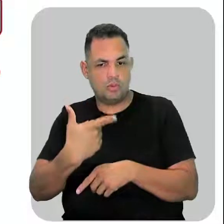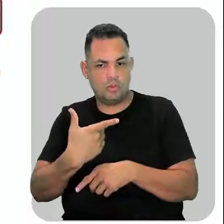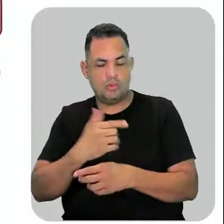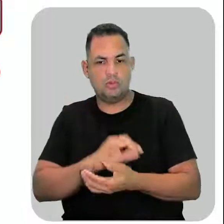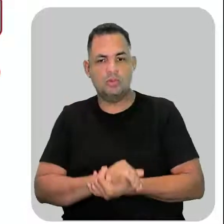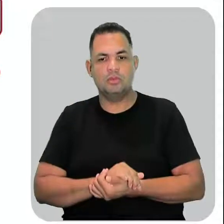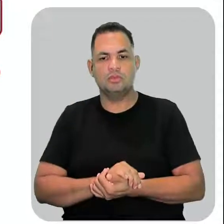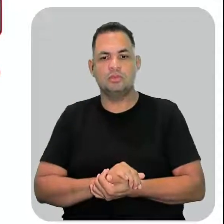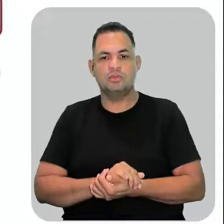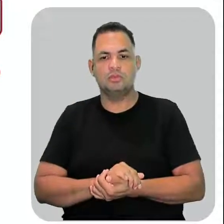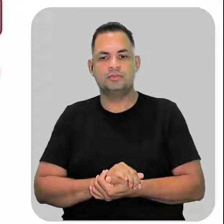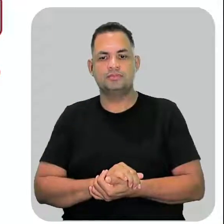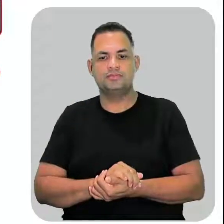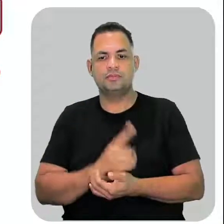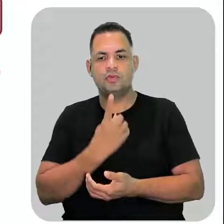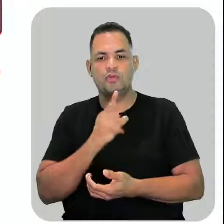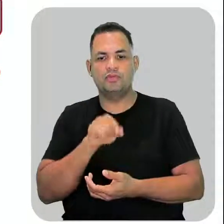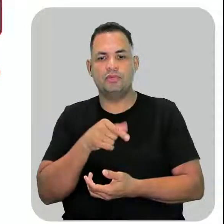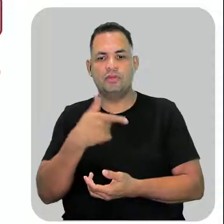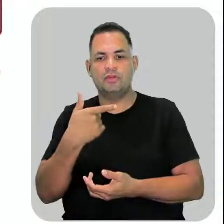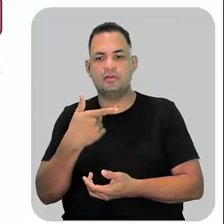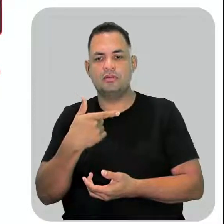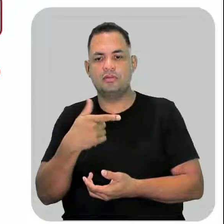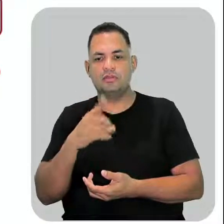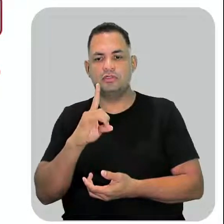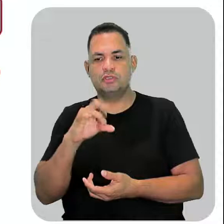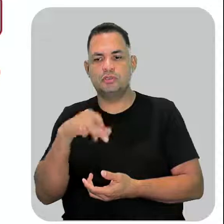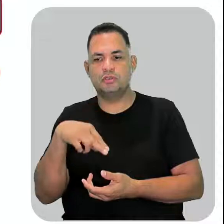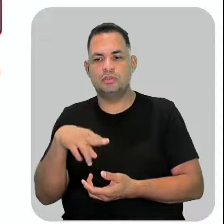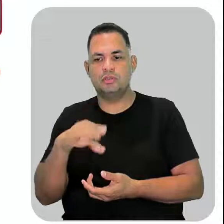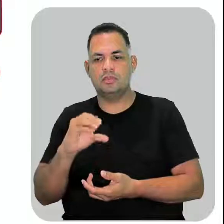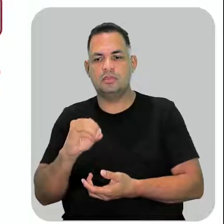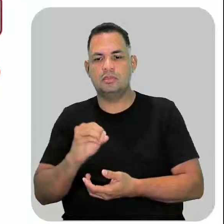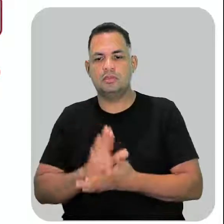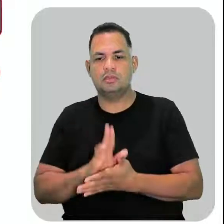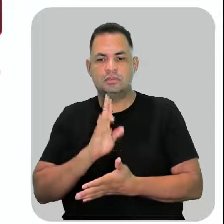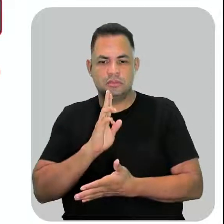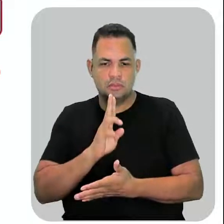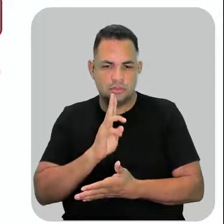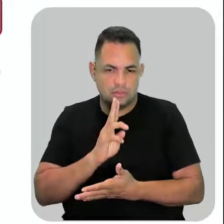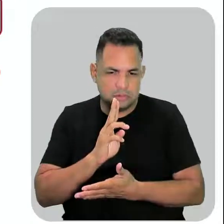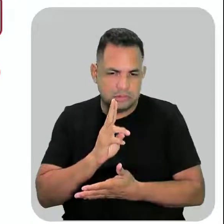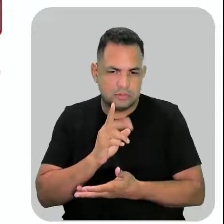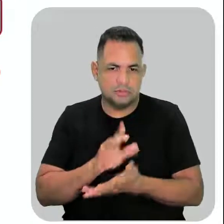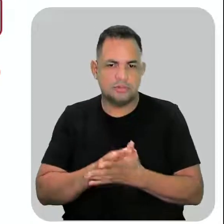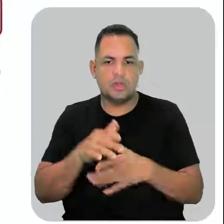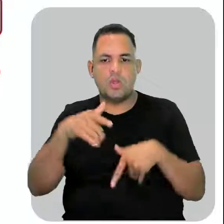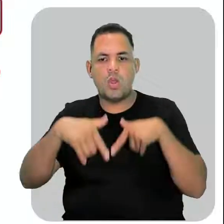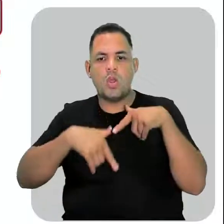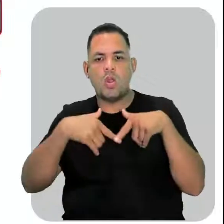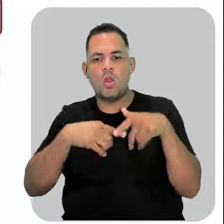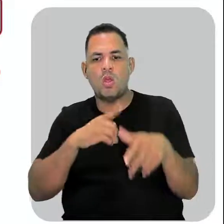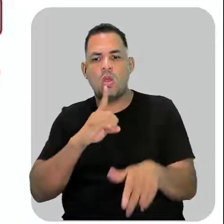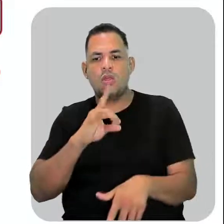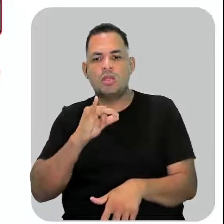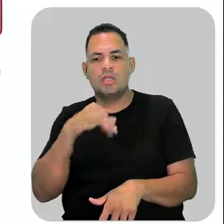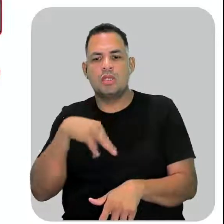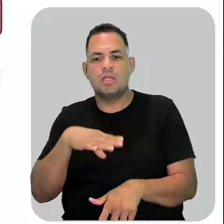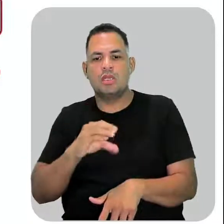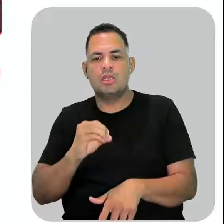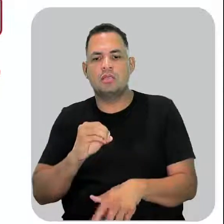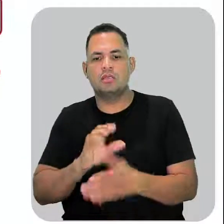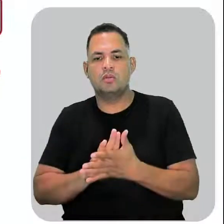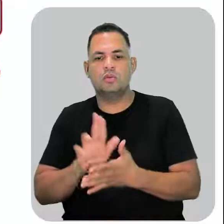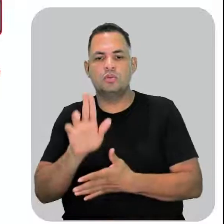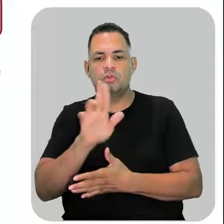Penta 1,2 dieno. Sempre, pessoal, que a gente estiver trabalhando dieno, nós temos que usar